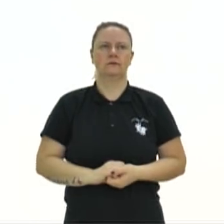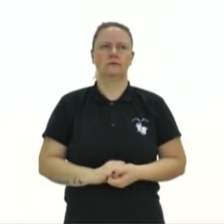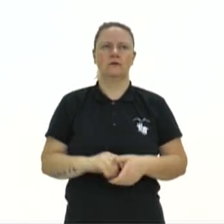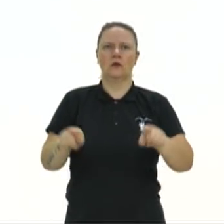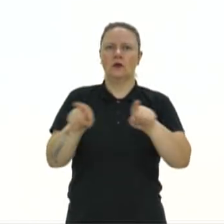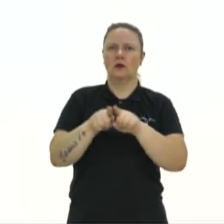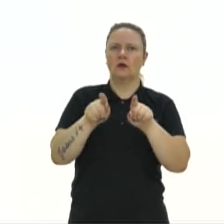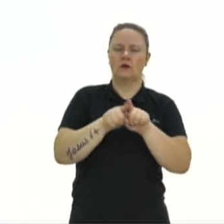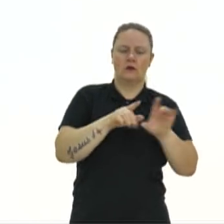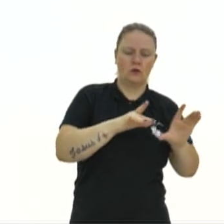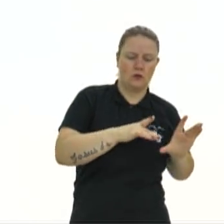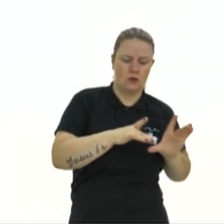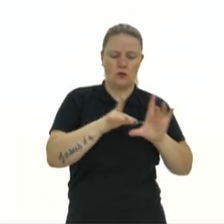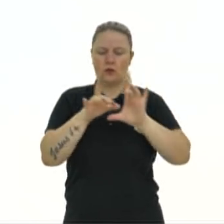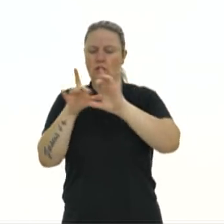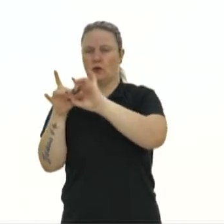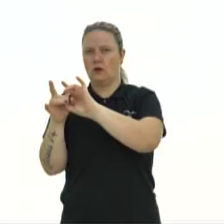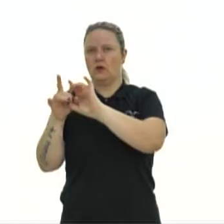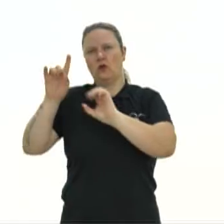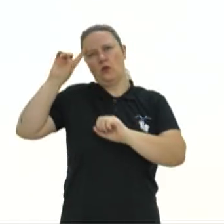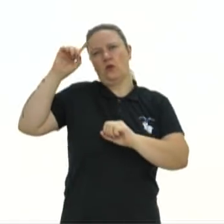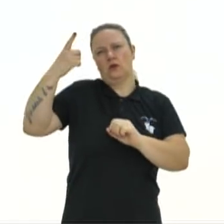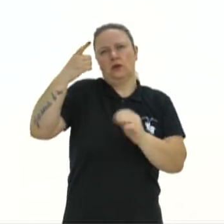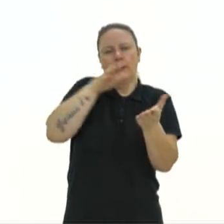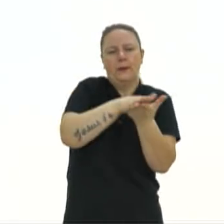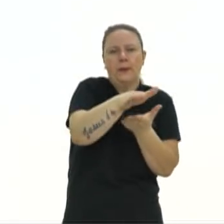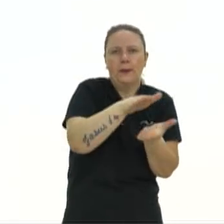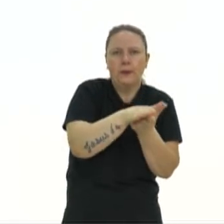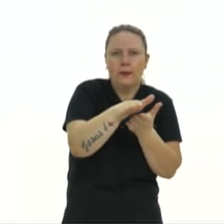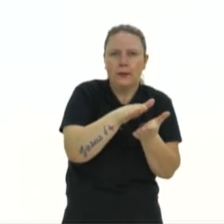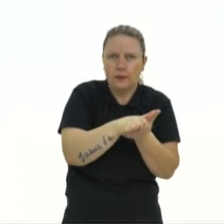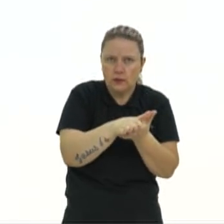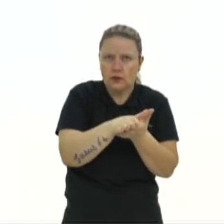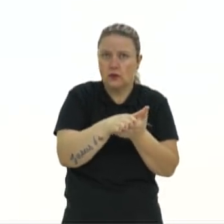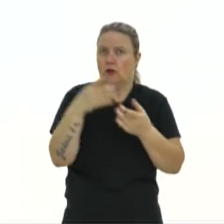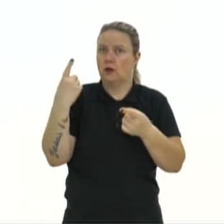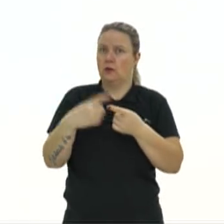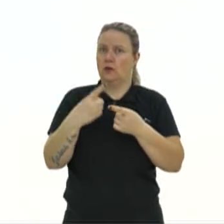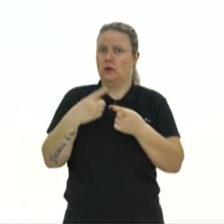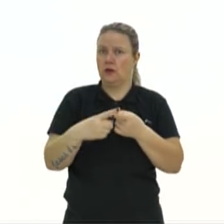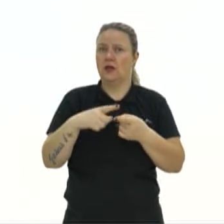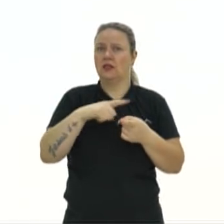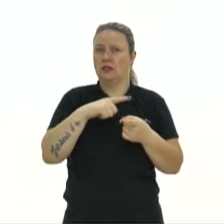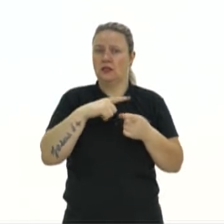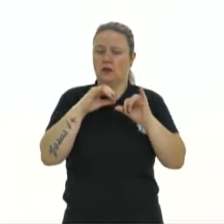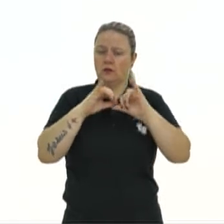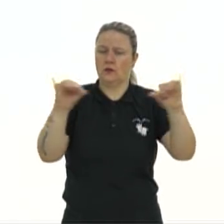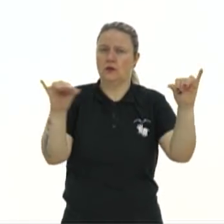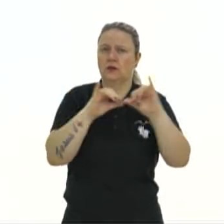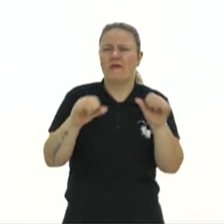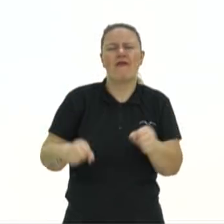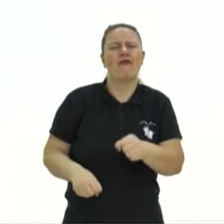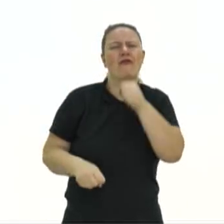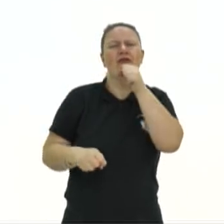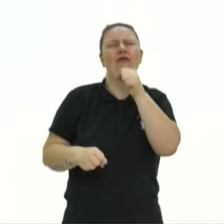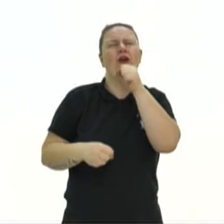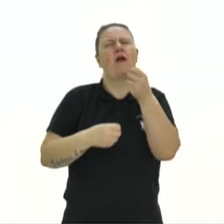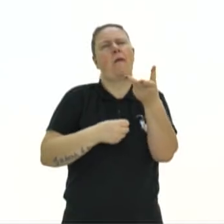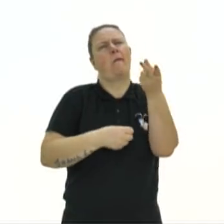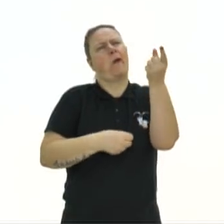Verifique o contexto, como a data de publicação. Divulgar uma notícia bem antiga também é um tipo de